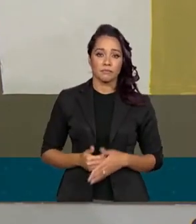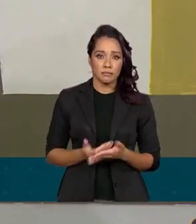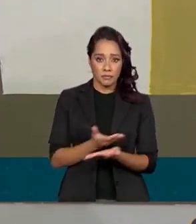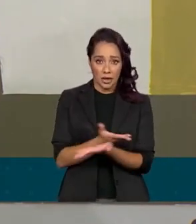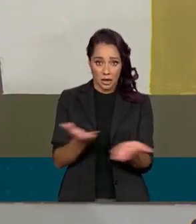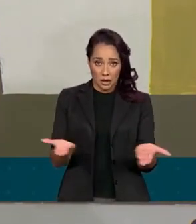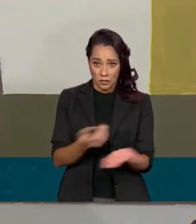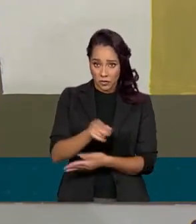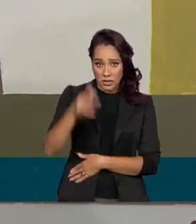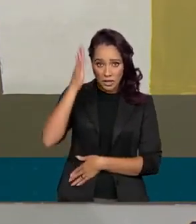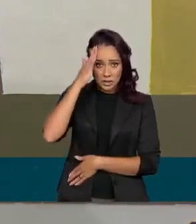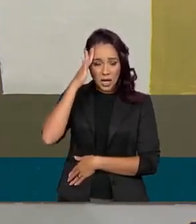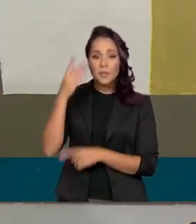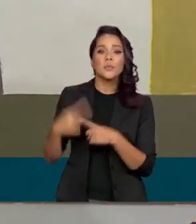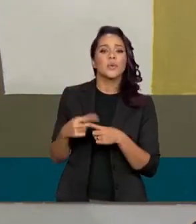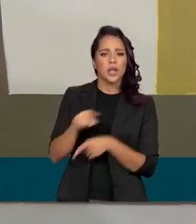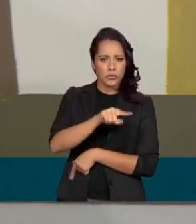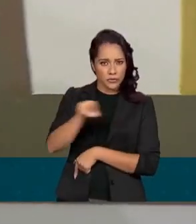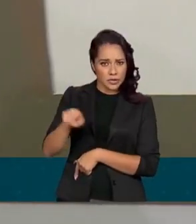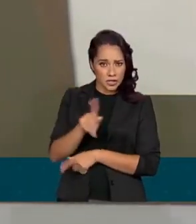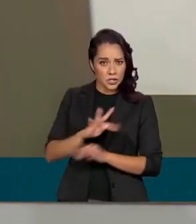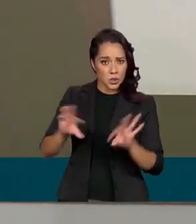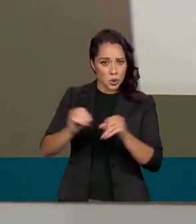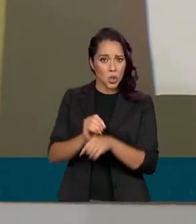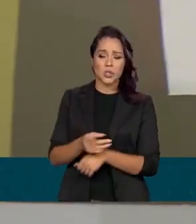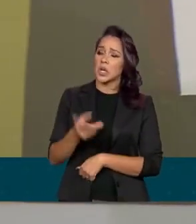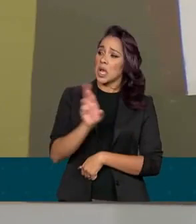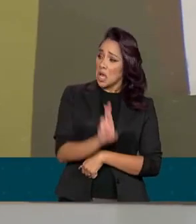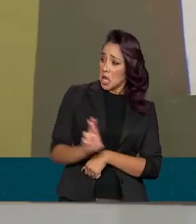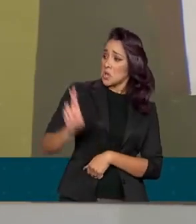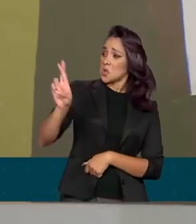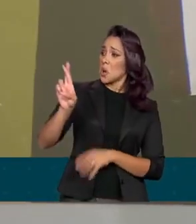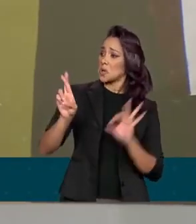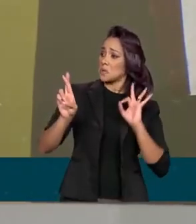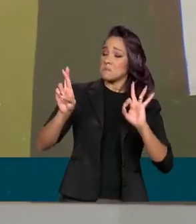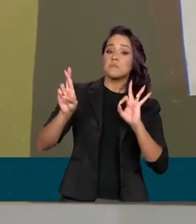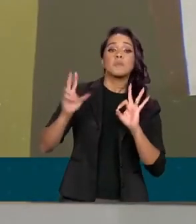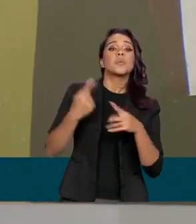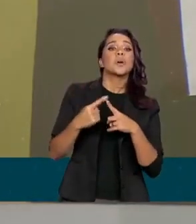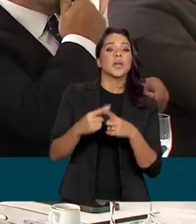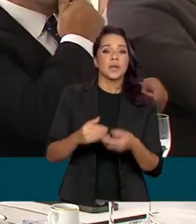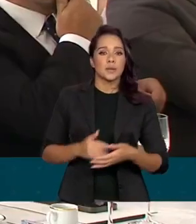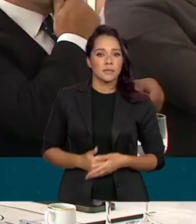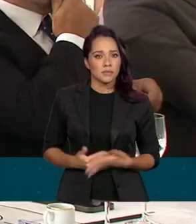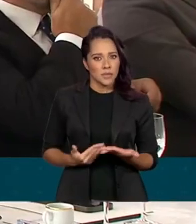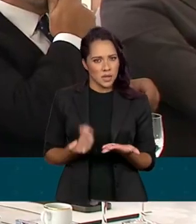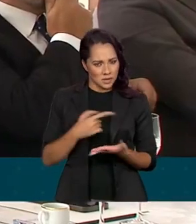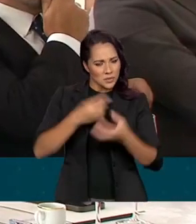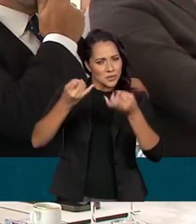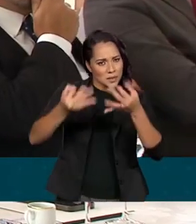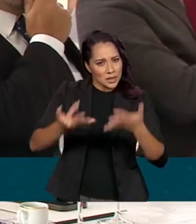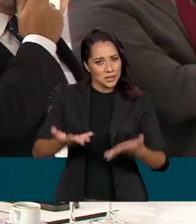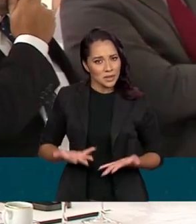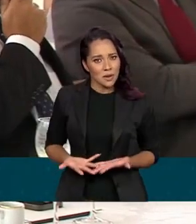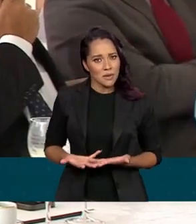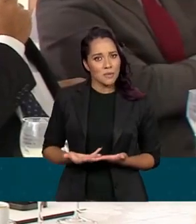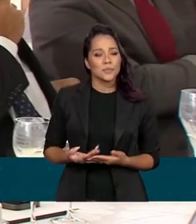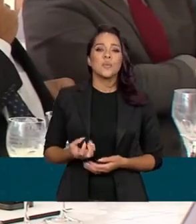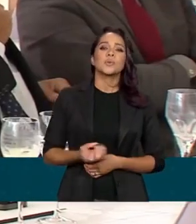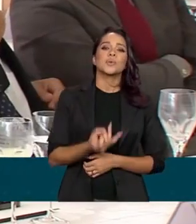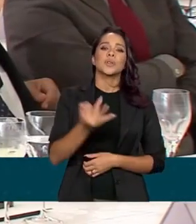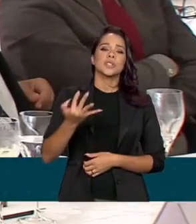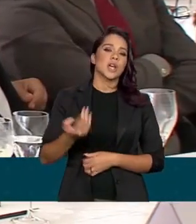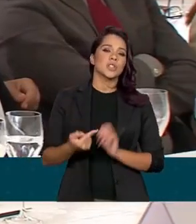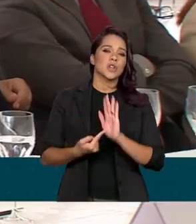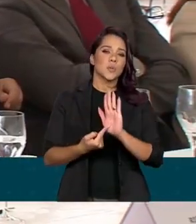Agora, vocês sabem, porque vocês são todos magníficos reitores e reitoras, de que há uma explicação para os números